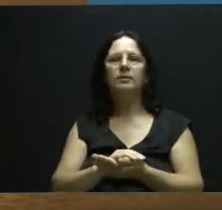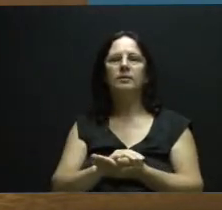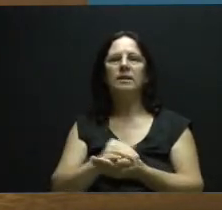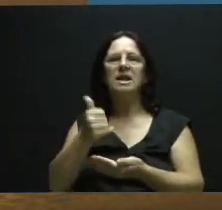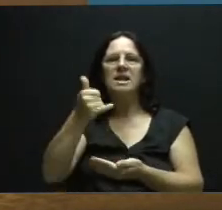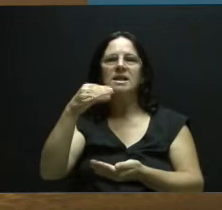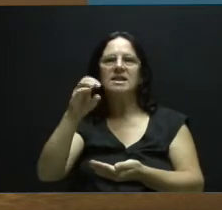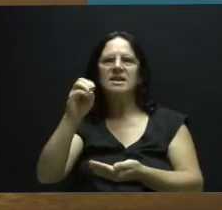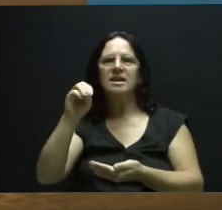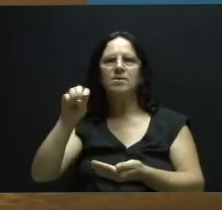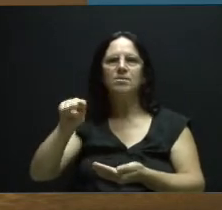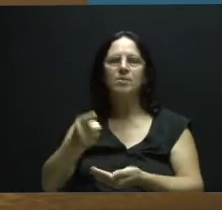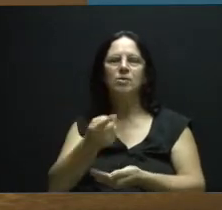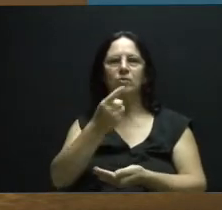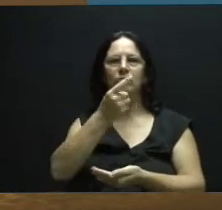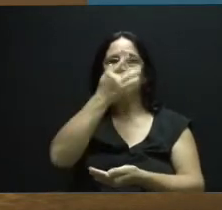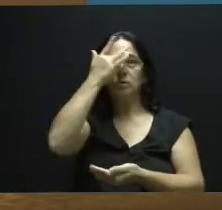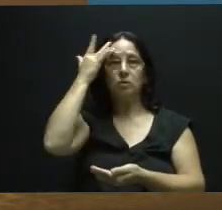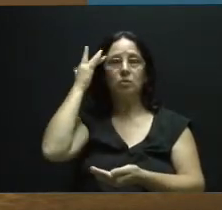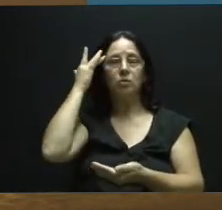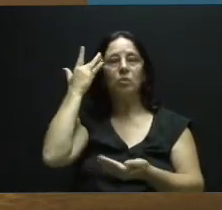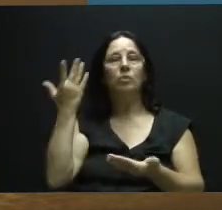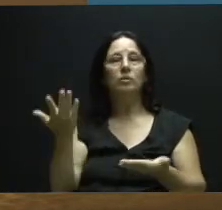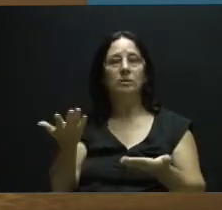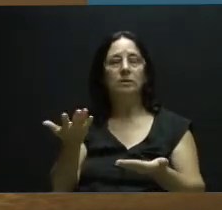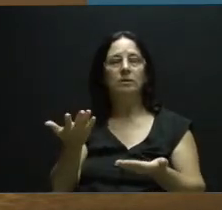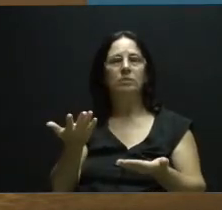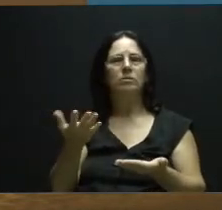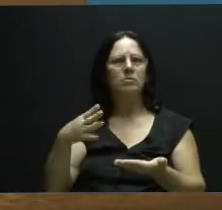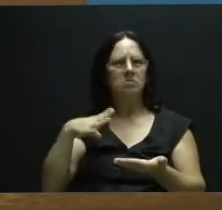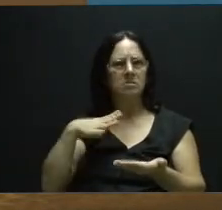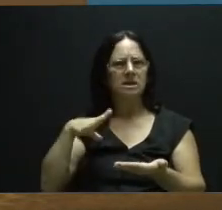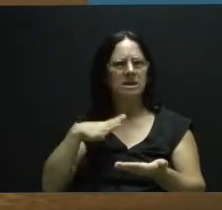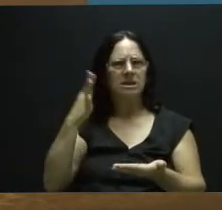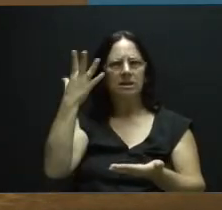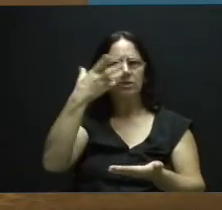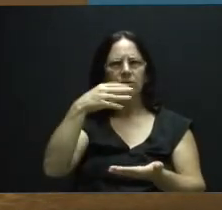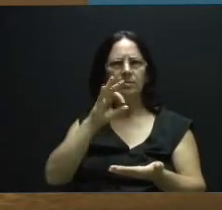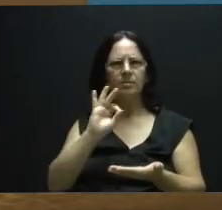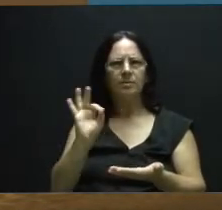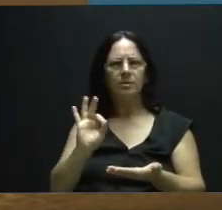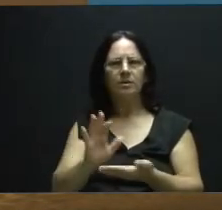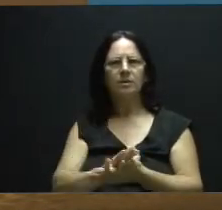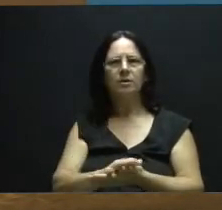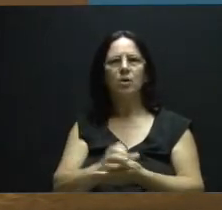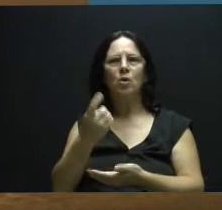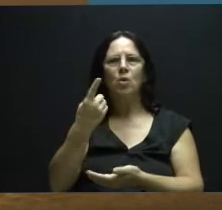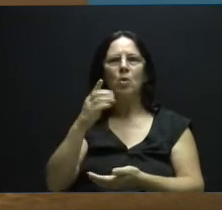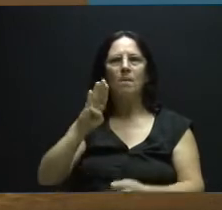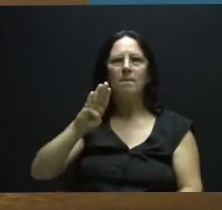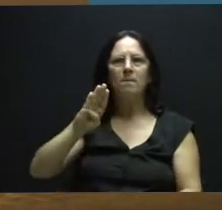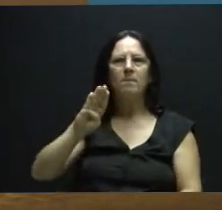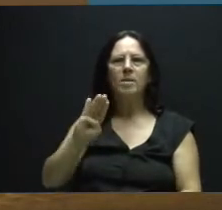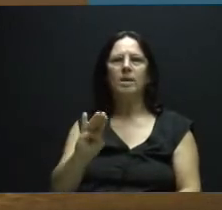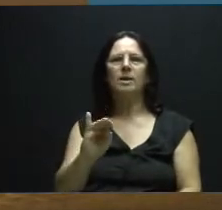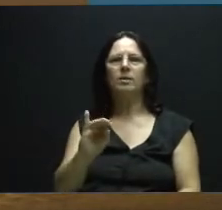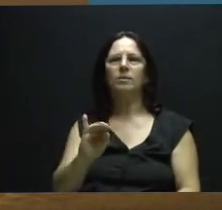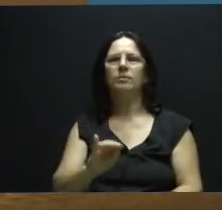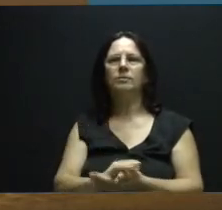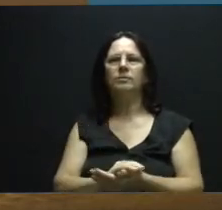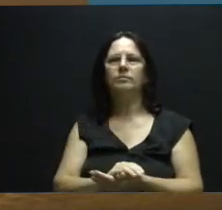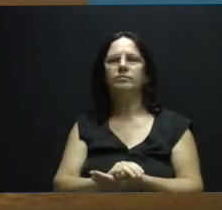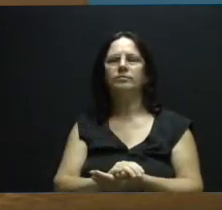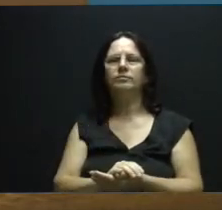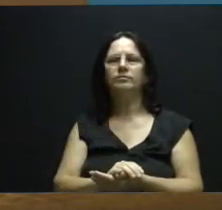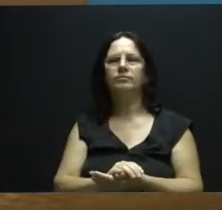mil habitantes está em 102 mil uma cidade espetacular maravilhosa com um bilhão e quinhentos décadas o vereador